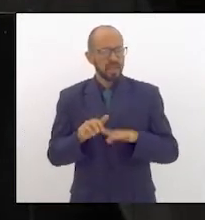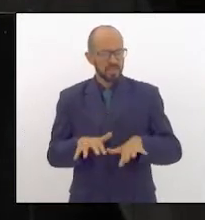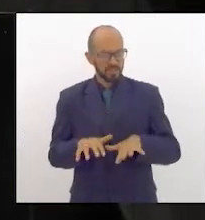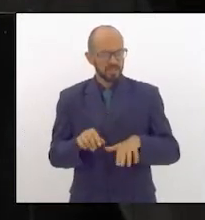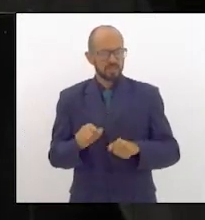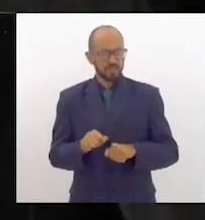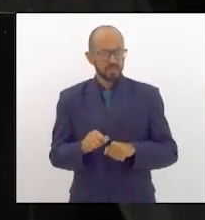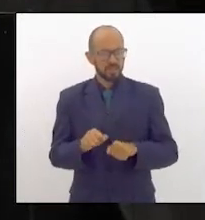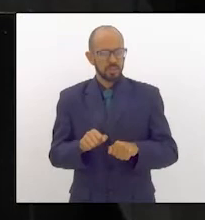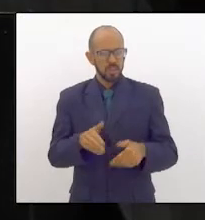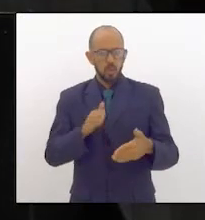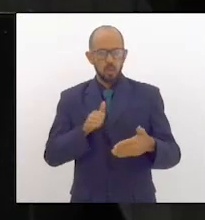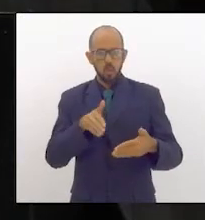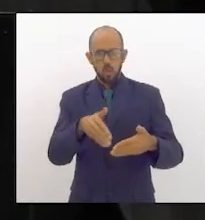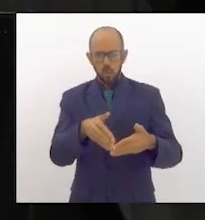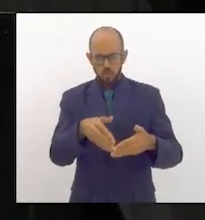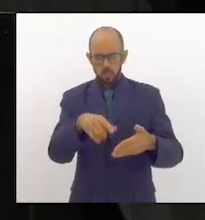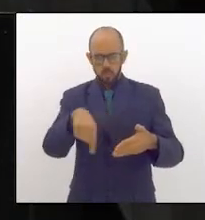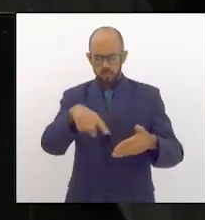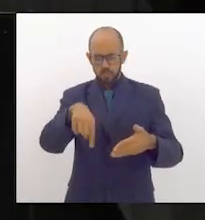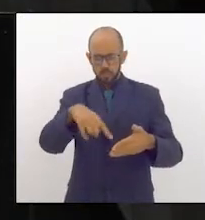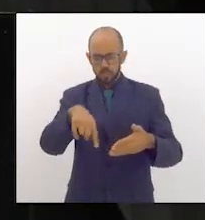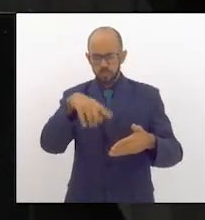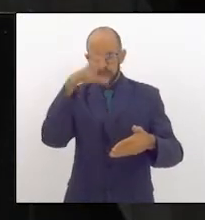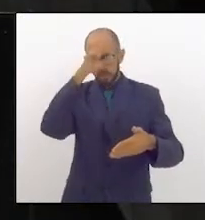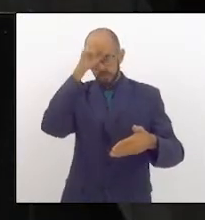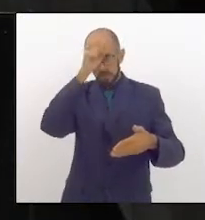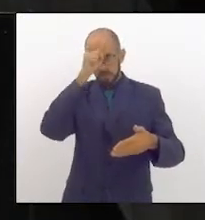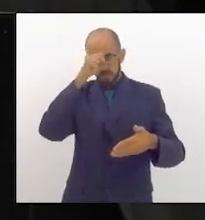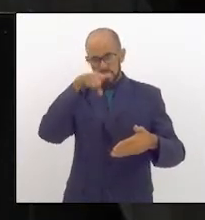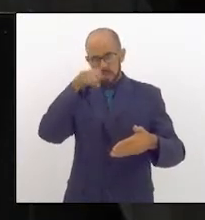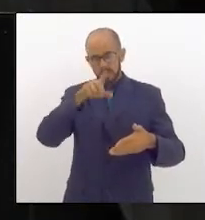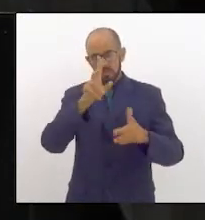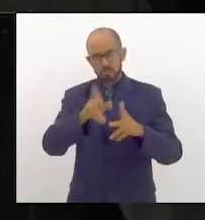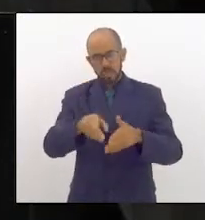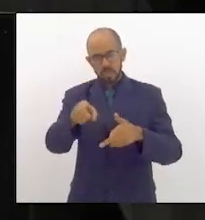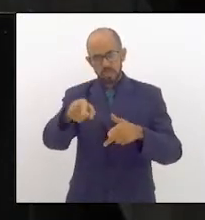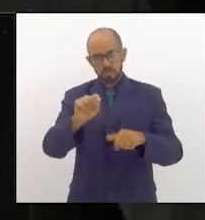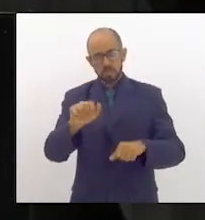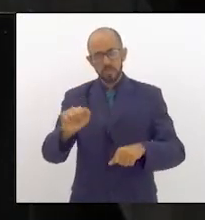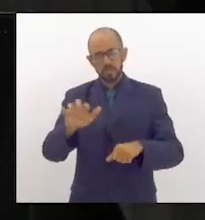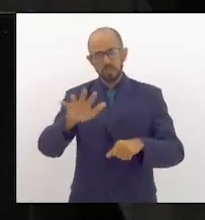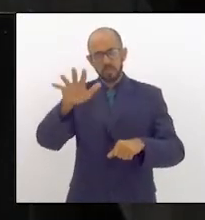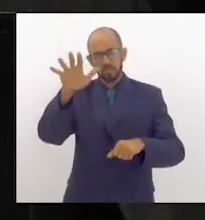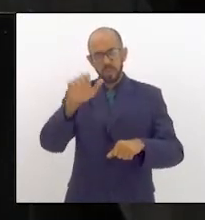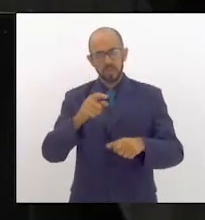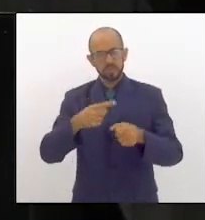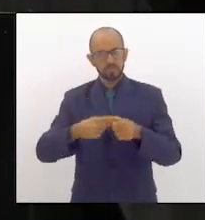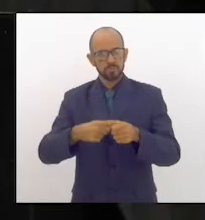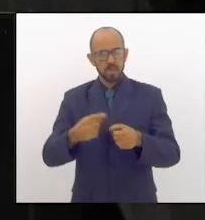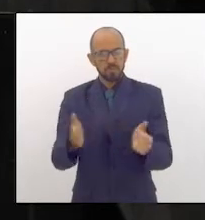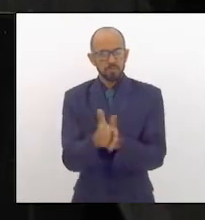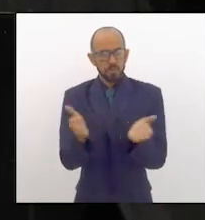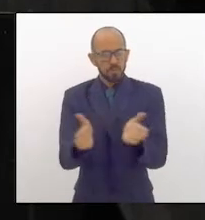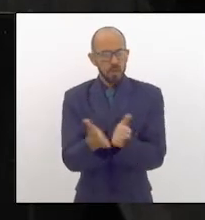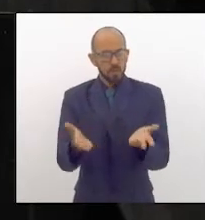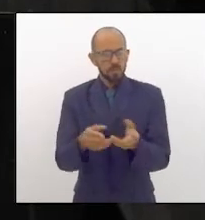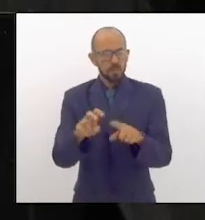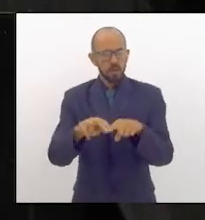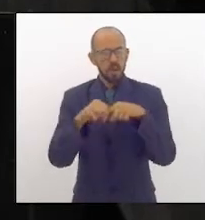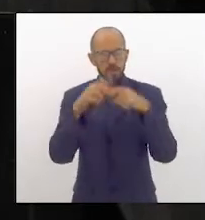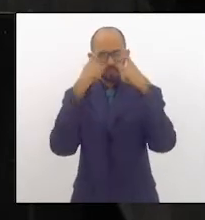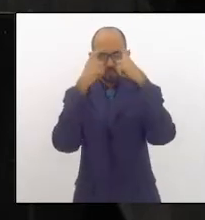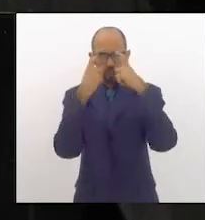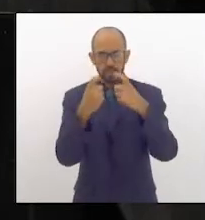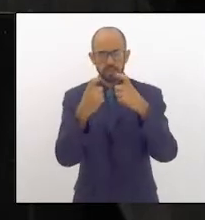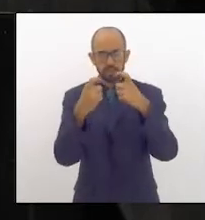jovem aprendiz é o mesmo Ponto de jovens que são acossadas da favelas favelas e territórios periférica pela violência seja violência do